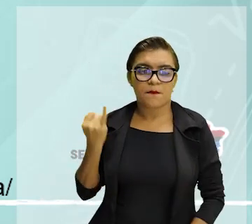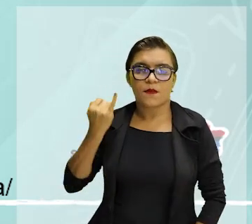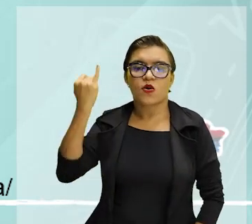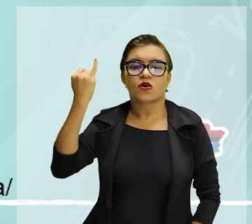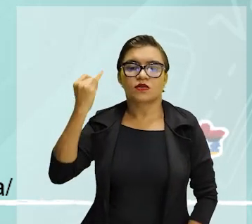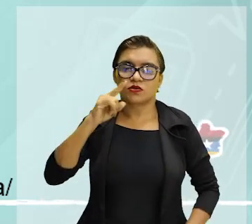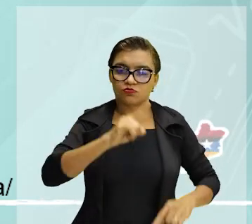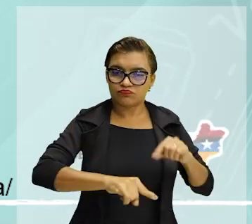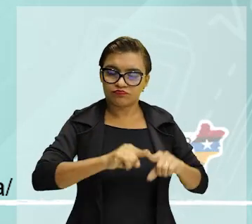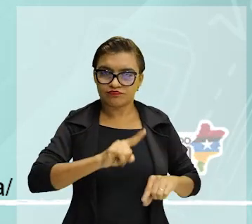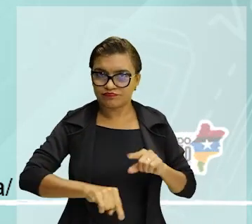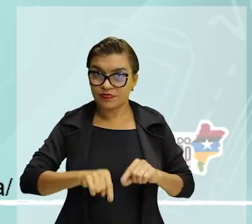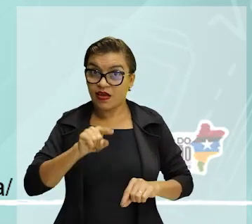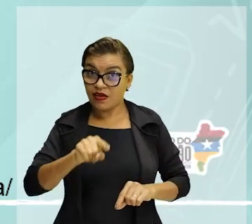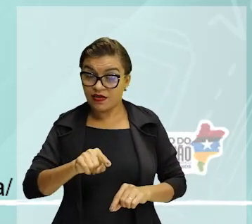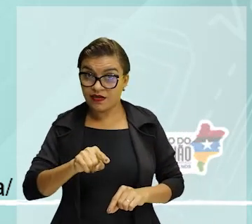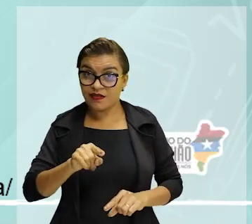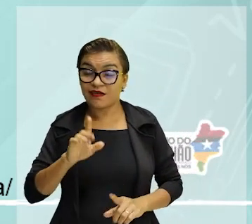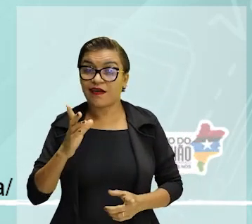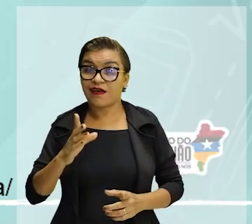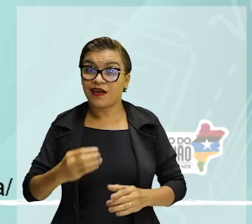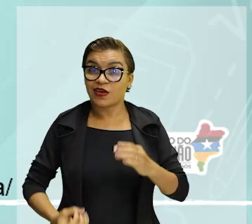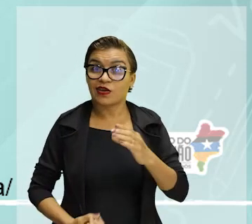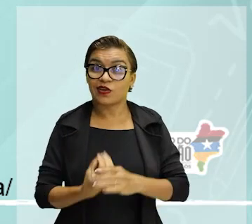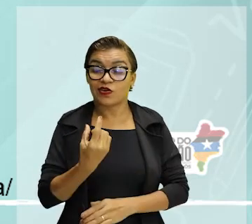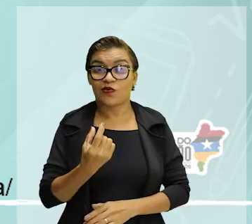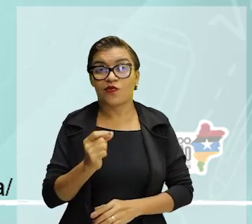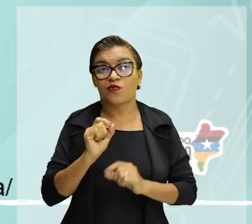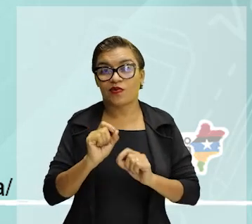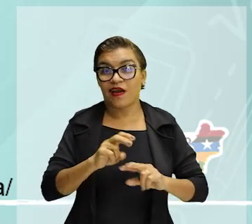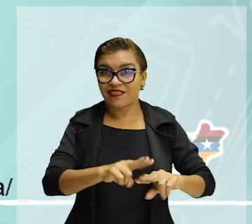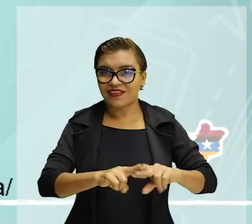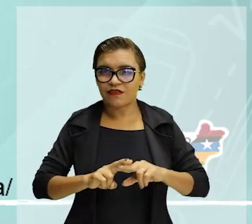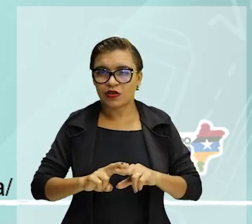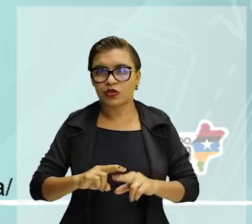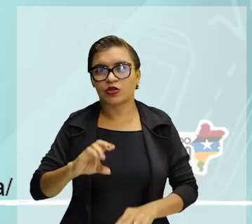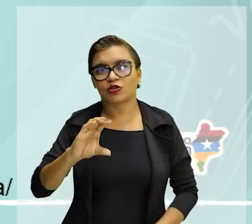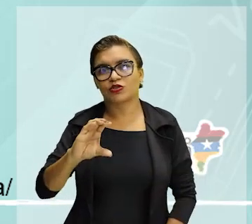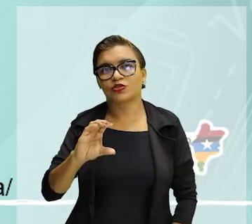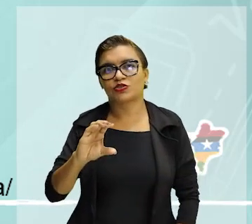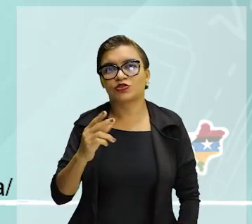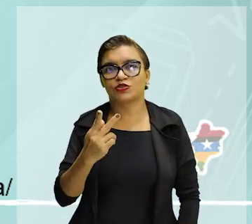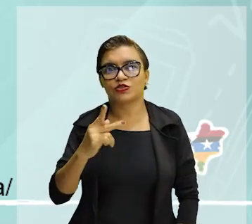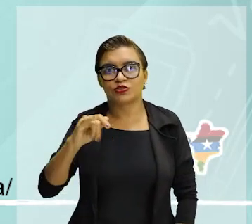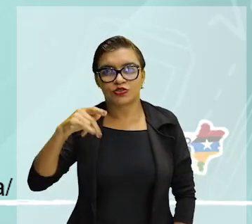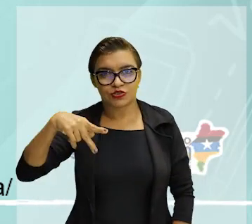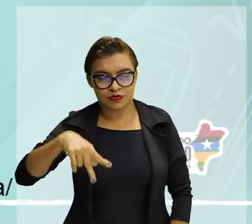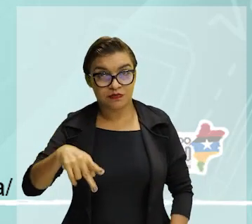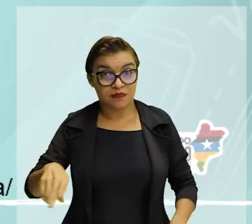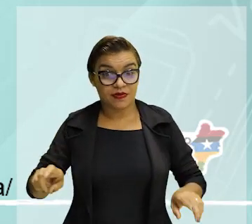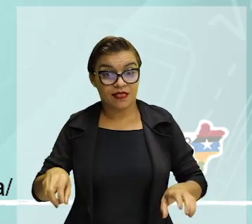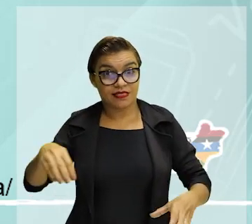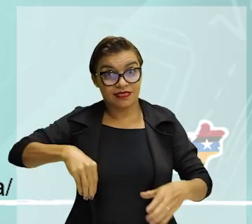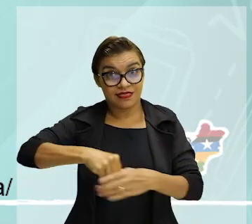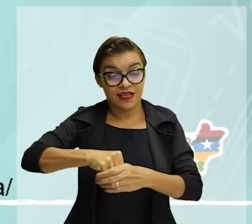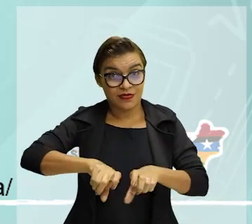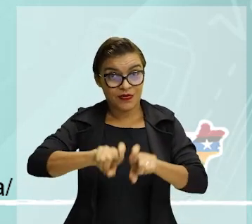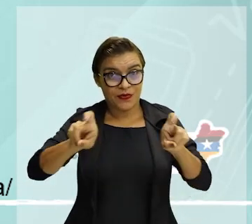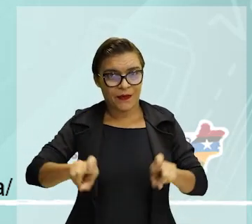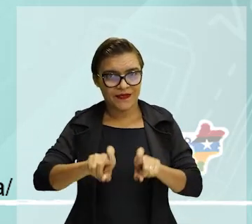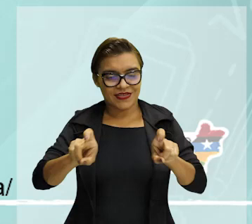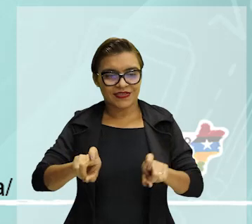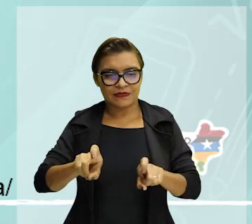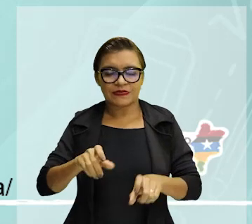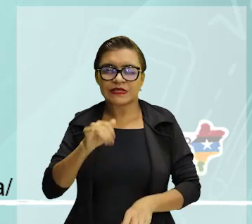aos chips que temos hoje nos computadores. Então, ele deu o pontapé inicial para o chip, né? Então, um processador, por